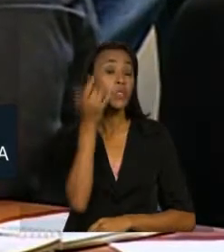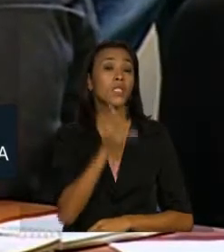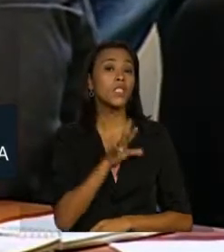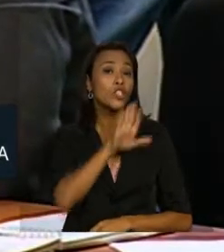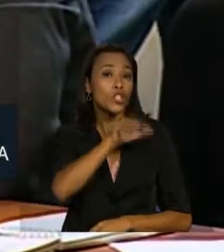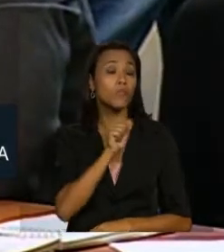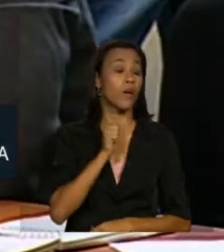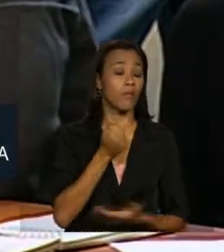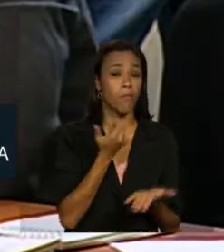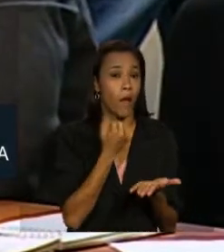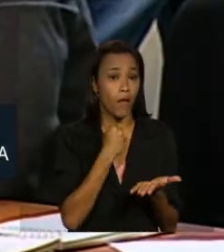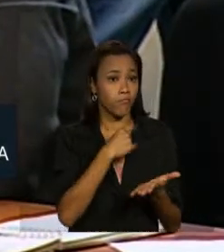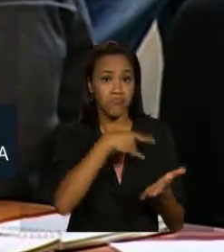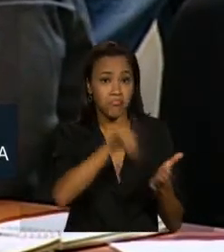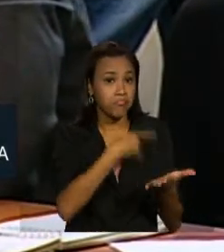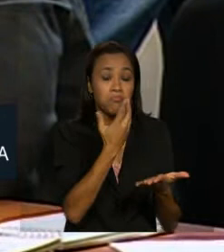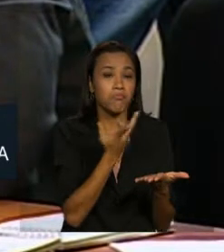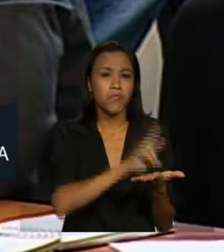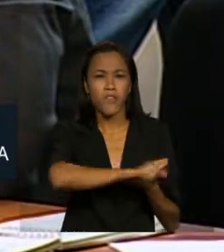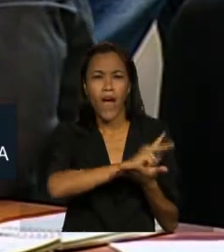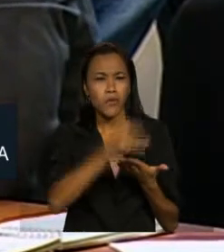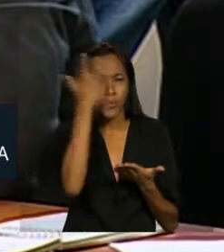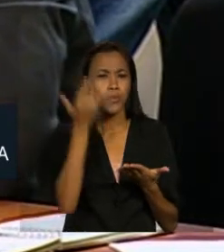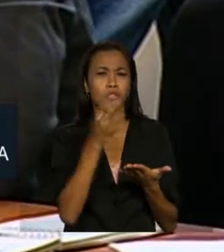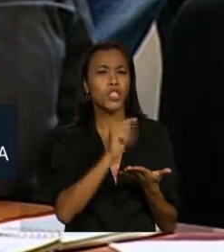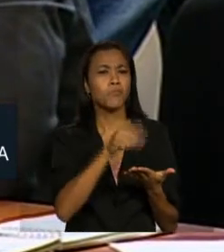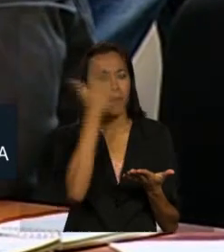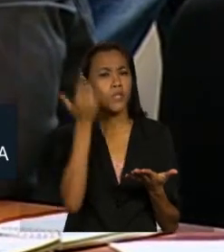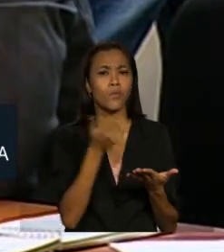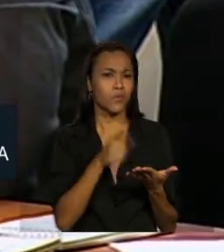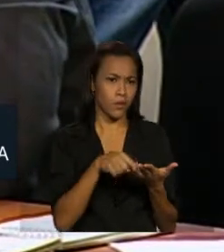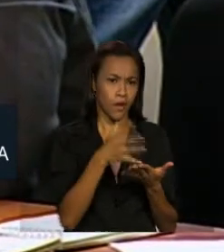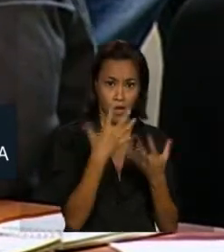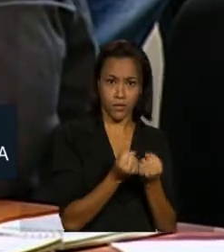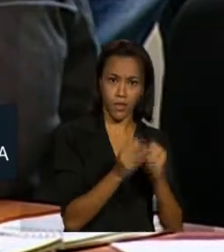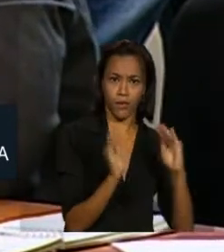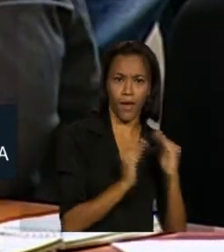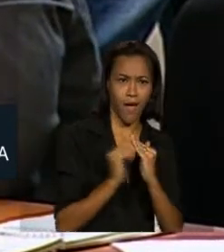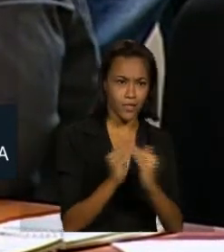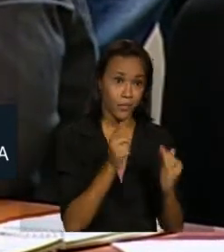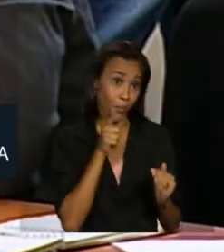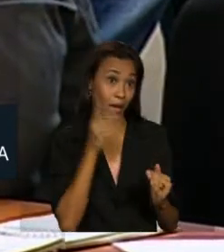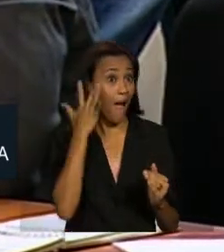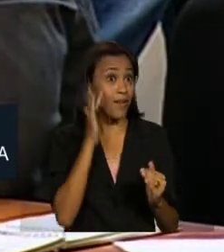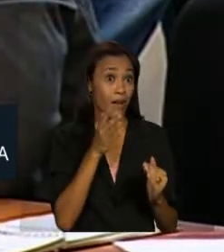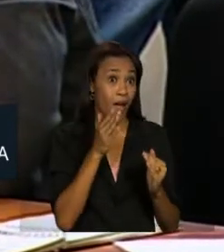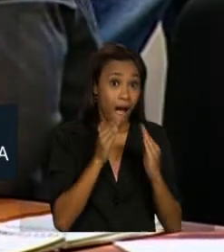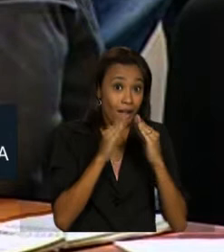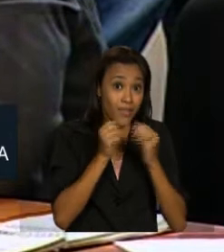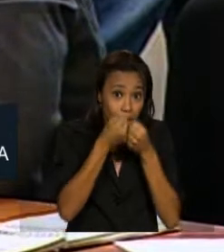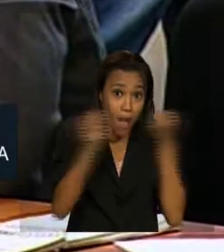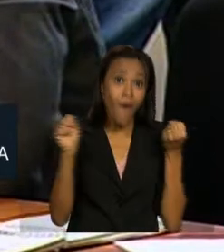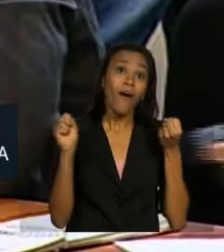contratações de vários tipos de pessoas que tenham contratado as casas também por elas serem maiores, não necessariamente